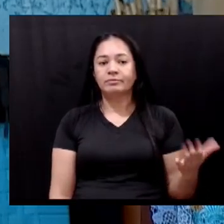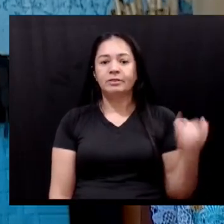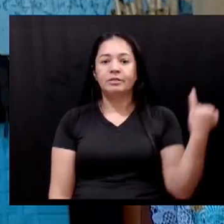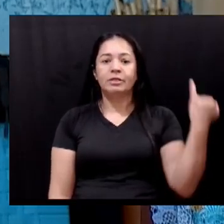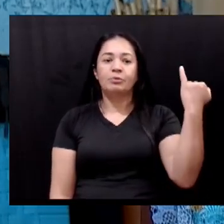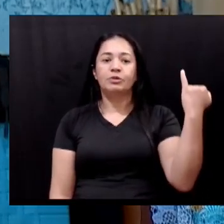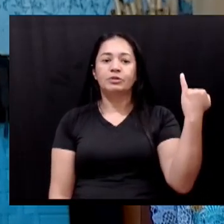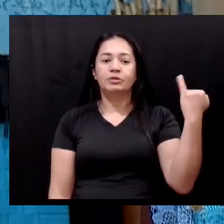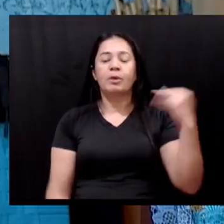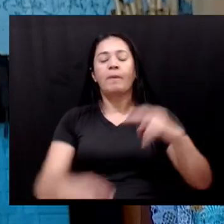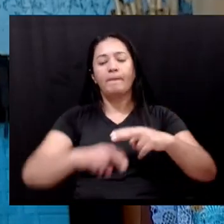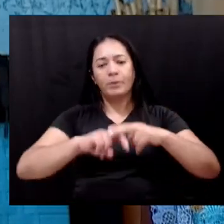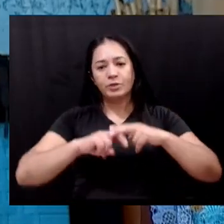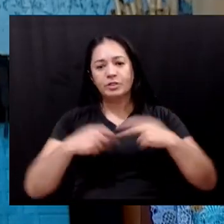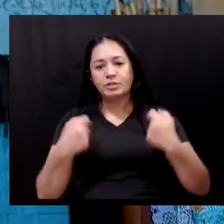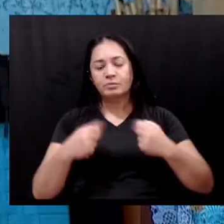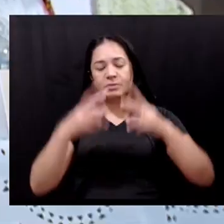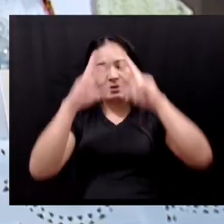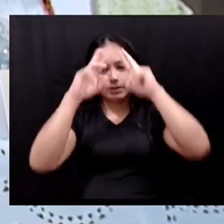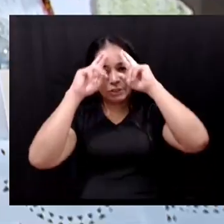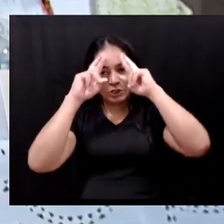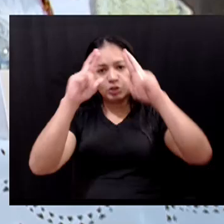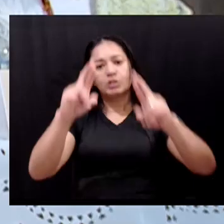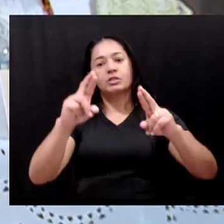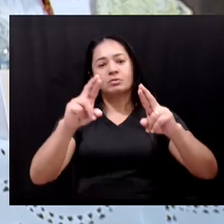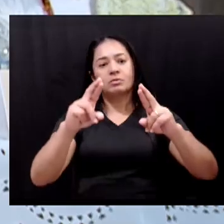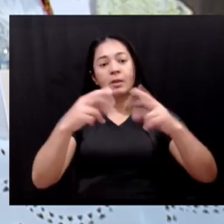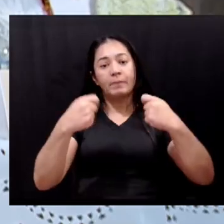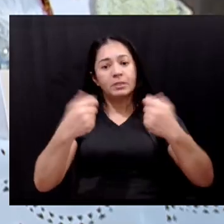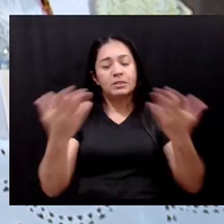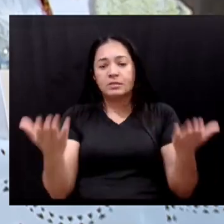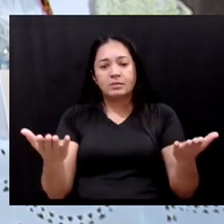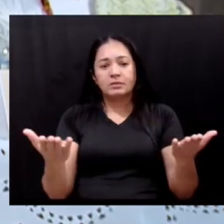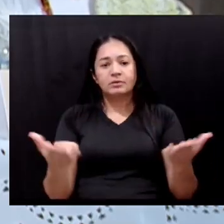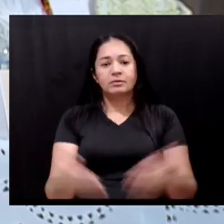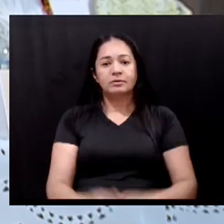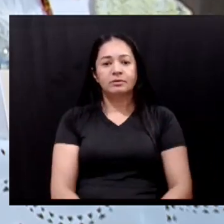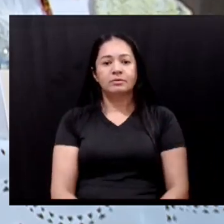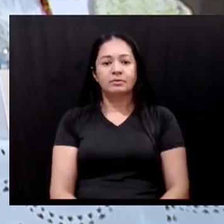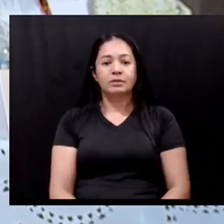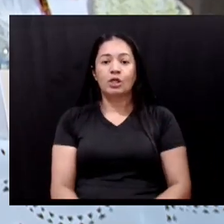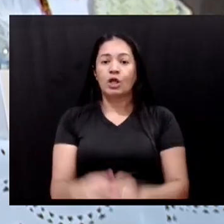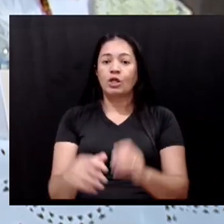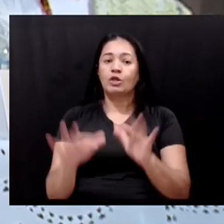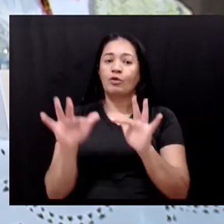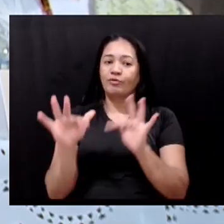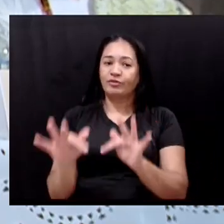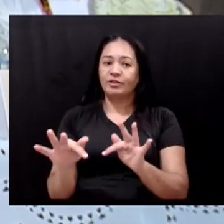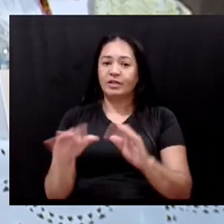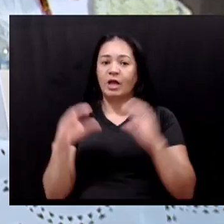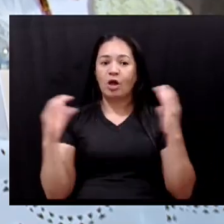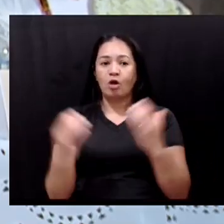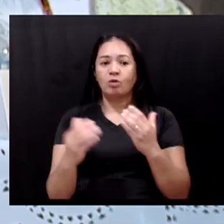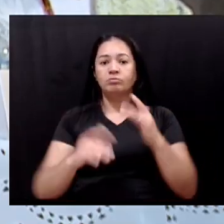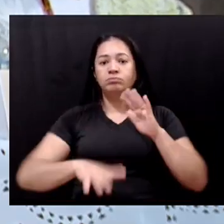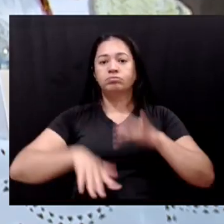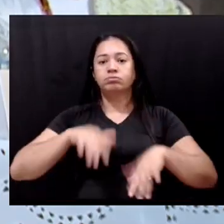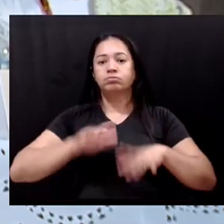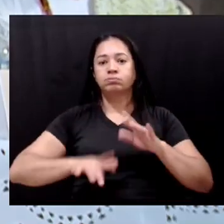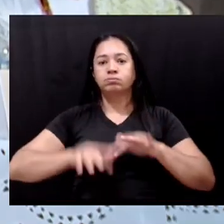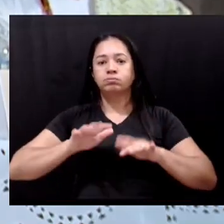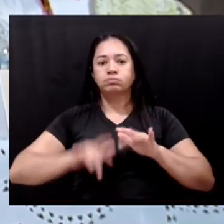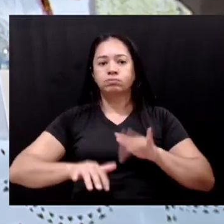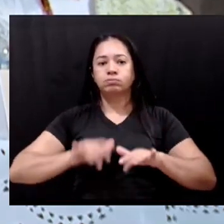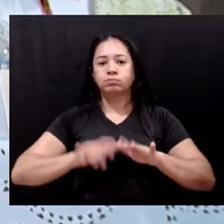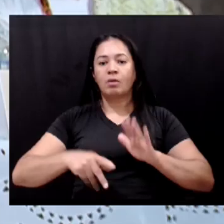o seu respeito, precisa ser respeitada. Ao término, a comunidade entoou cantigas aos orixás